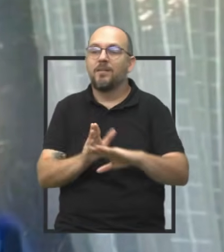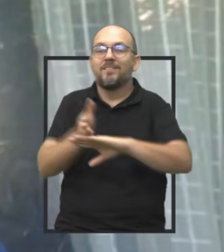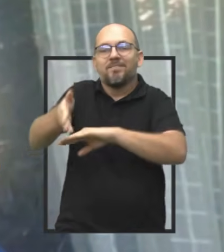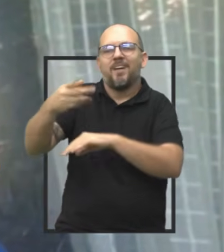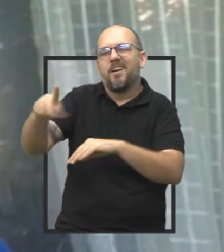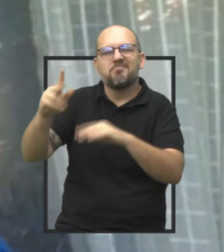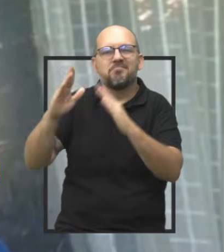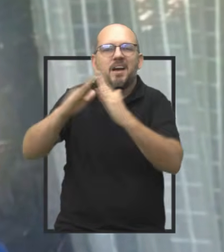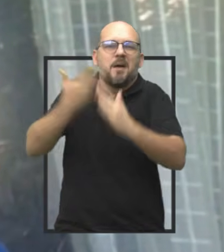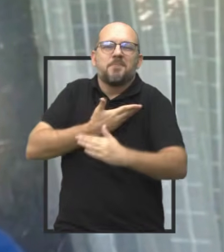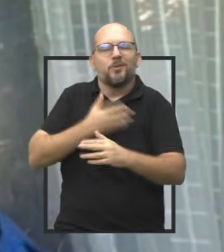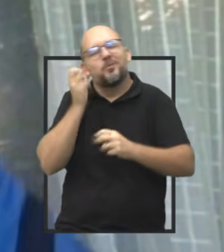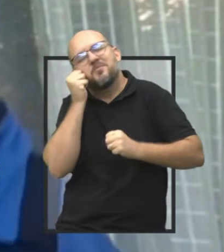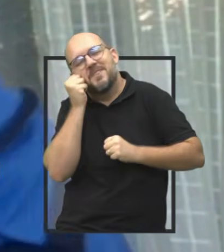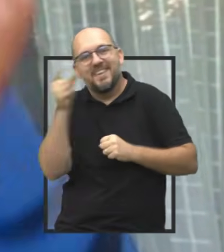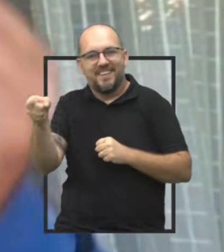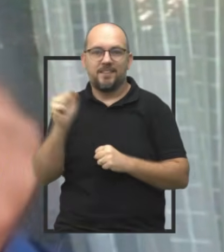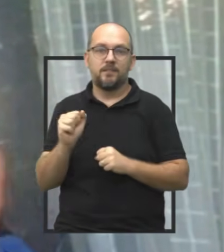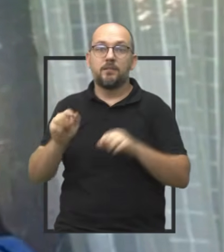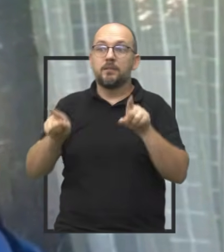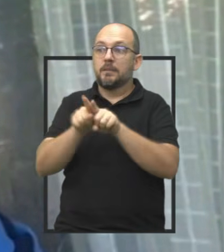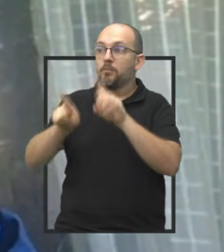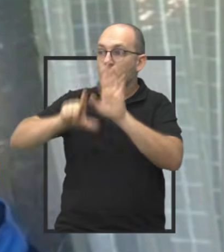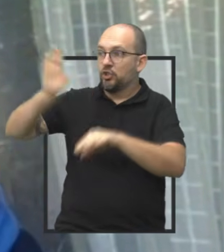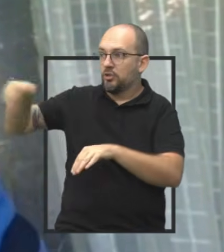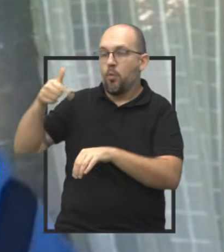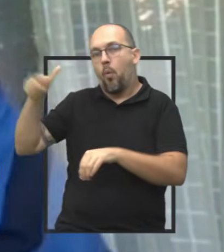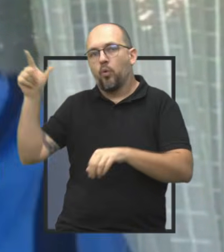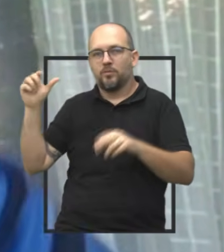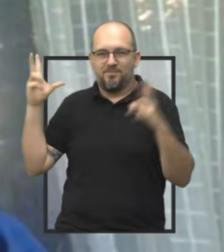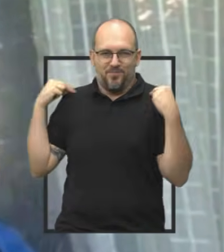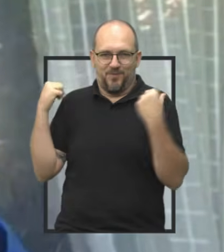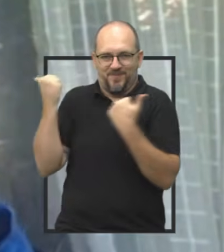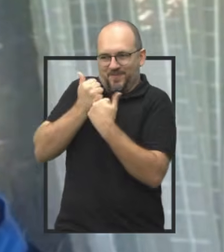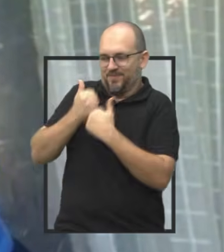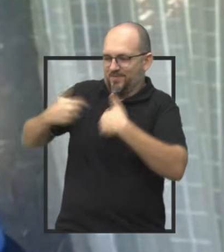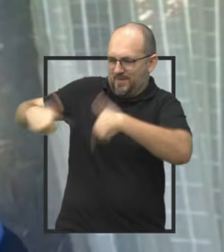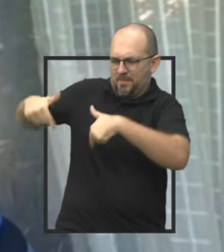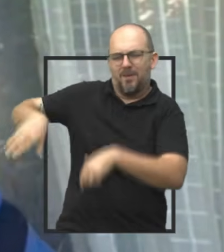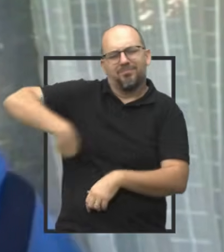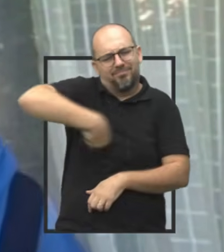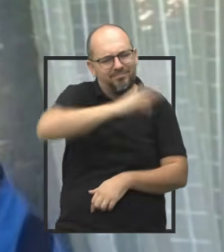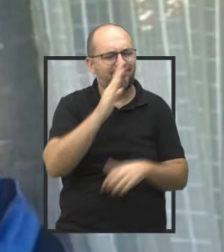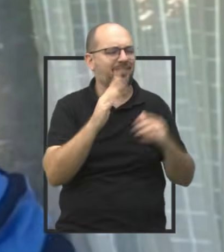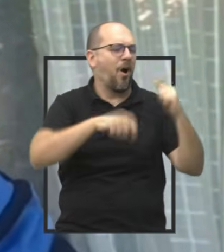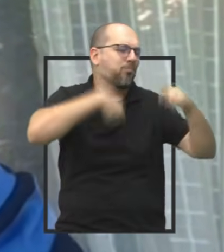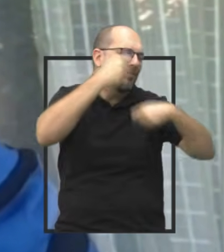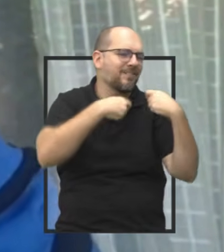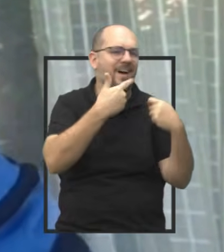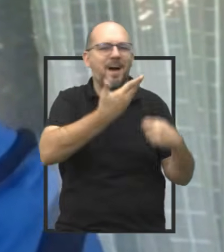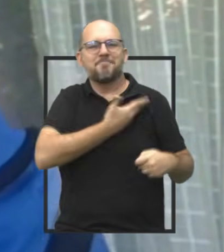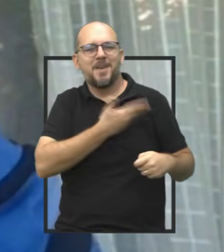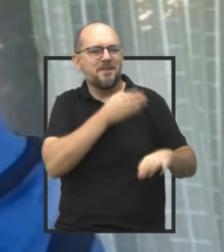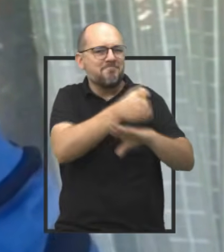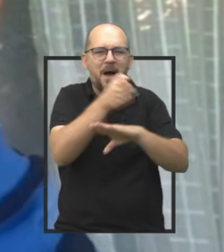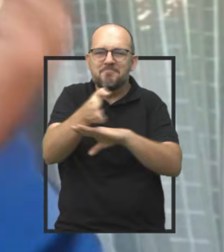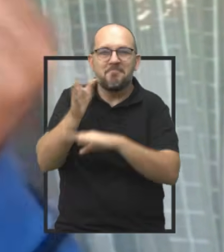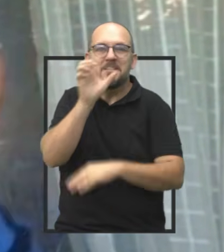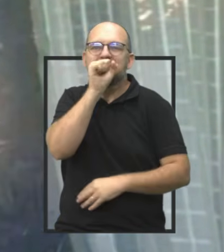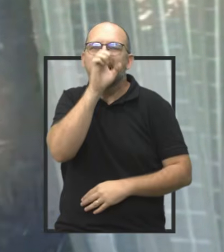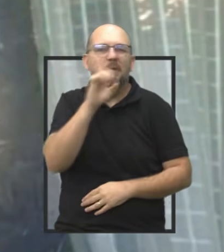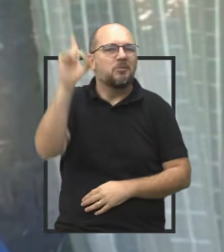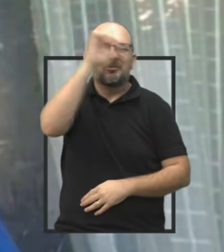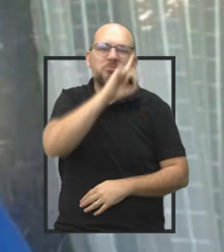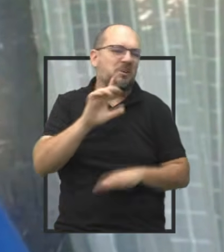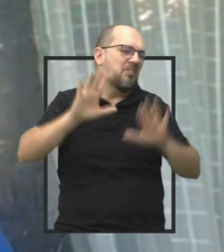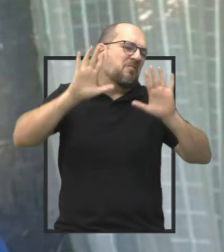contratou alguém para ser esses motoristas, ele visitava a casa, ele almoçava na casa, ele passava finais de semana